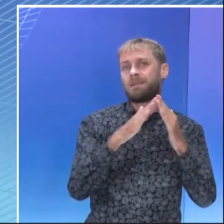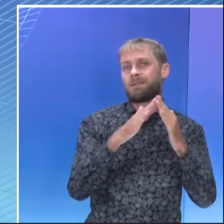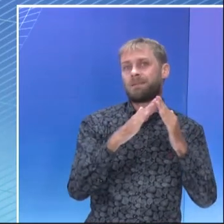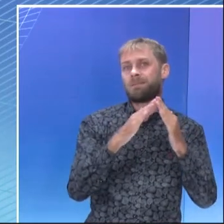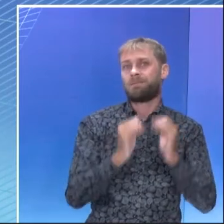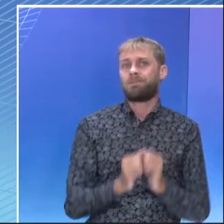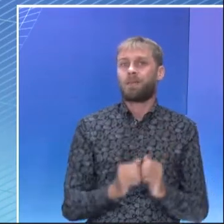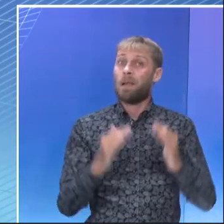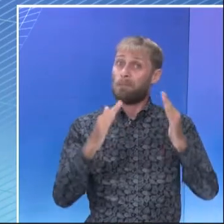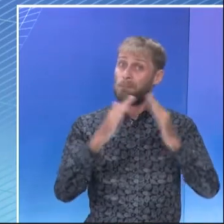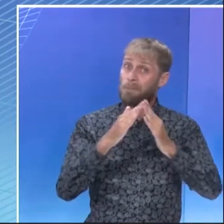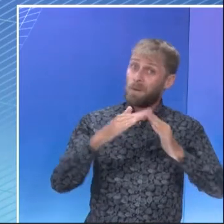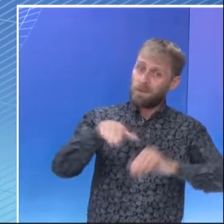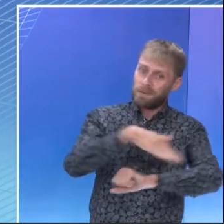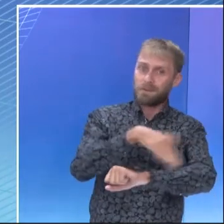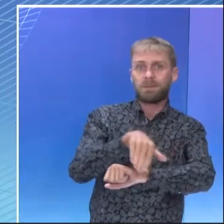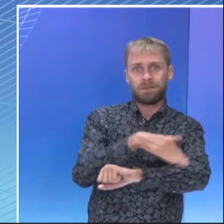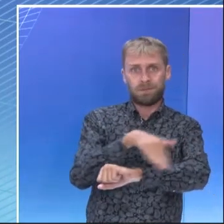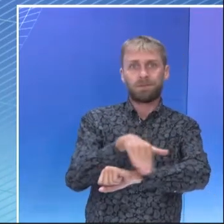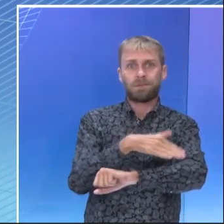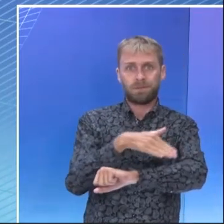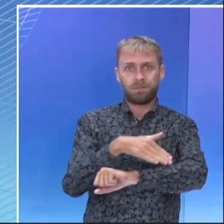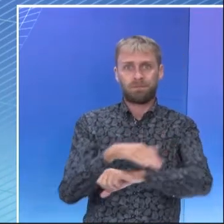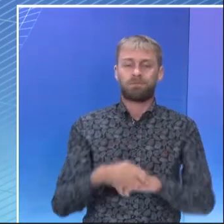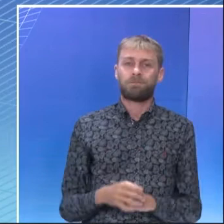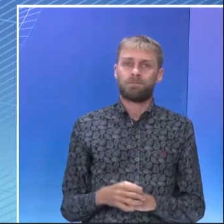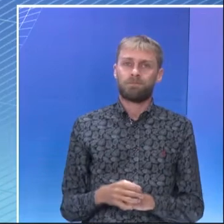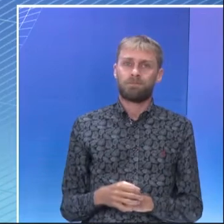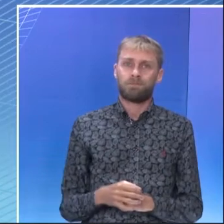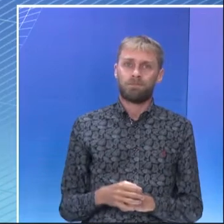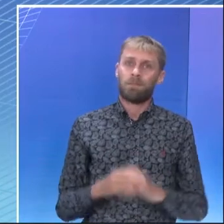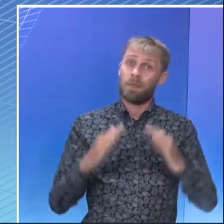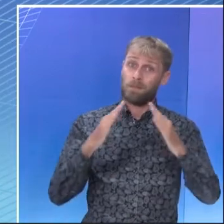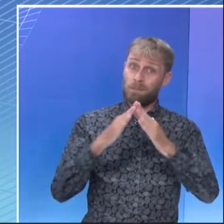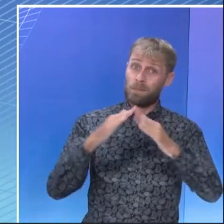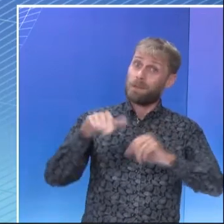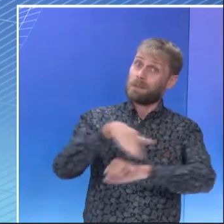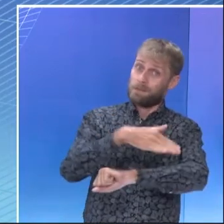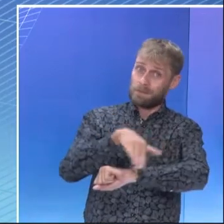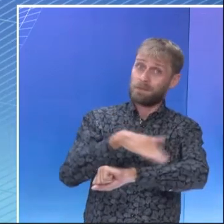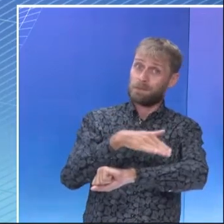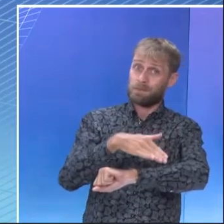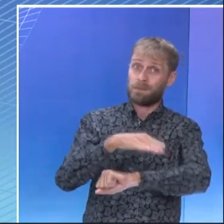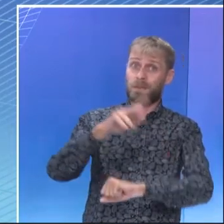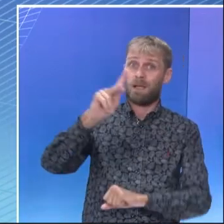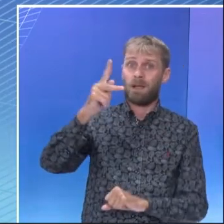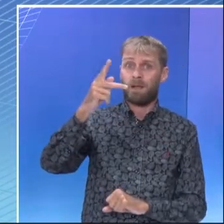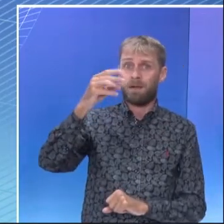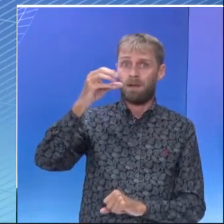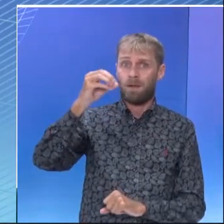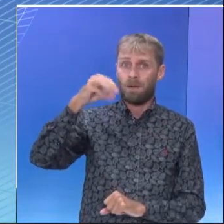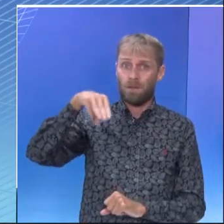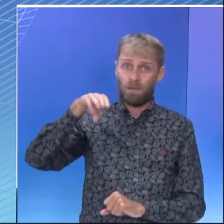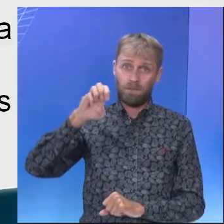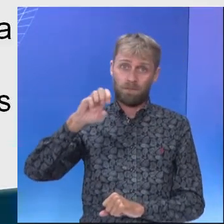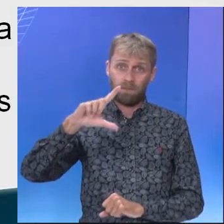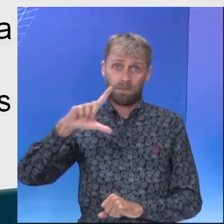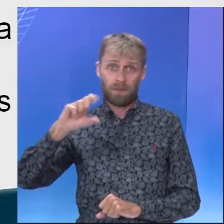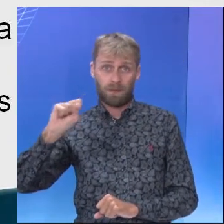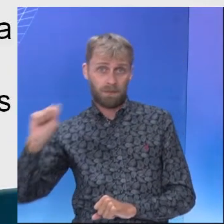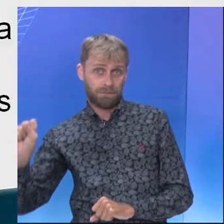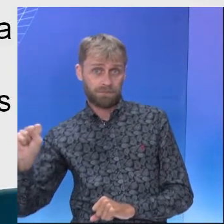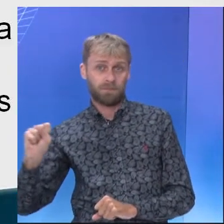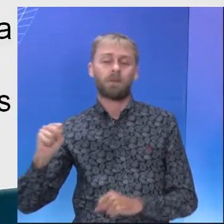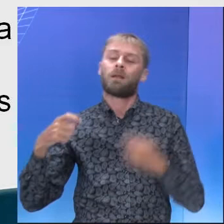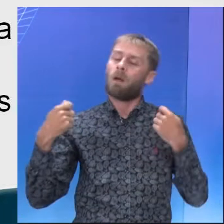quê? Teto, que não tem uma casa. São as pessoas que moram na rua. São os homelesses chamados. Então,